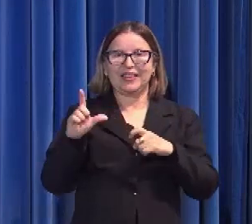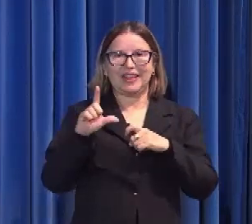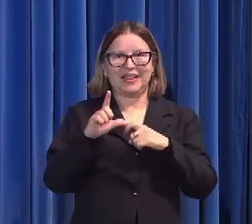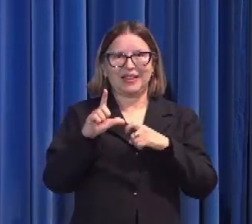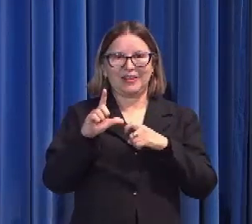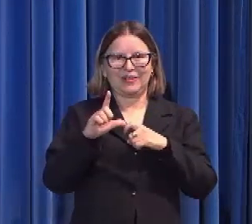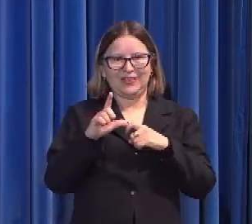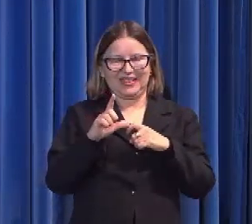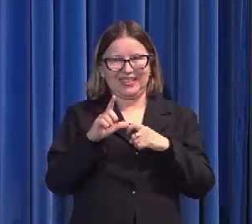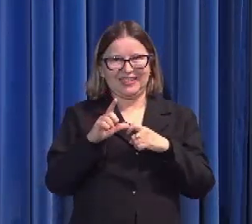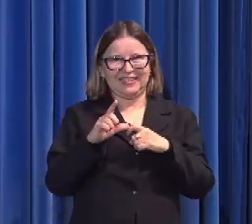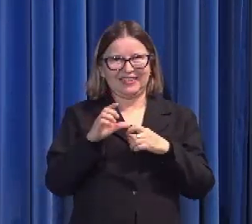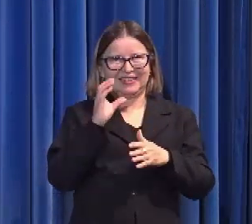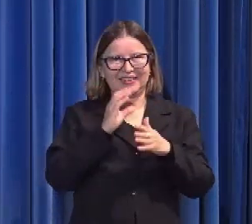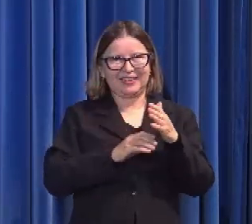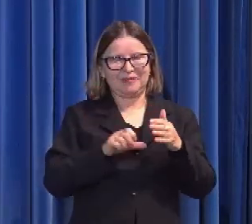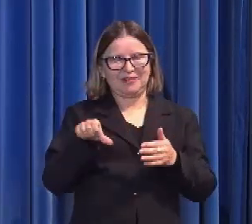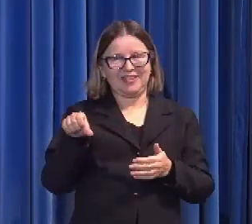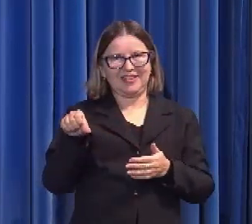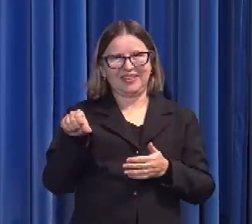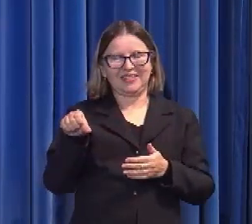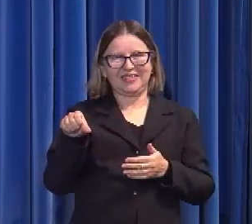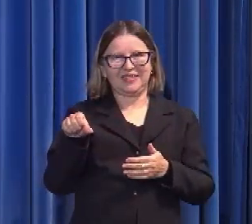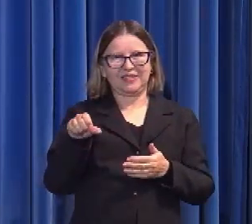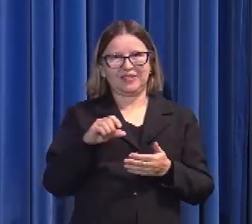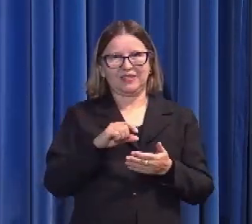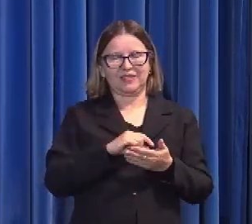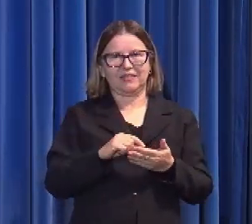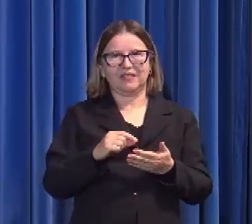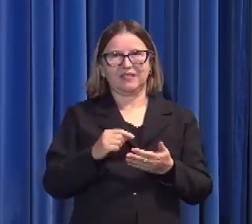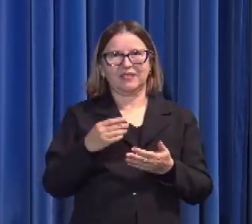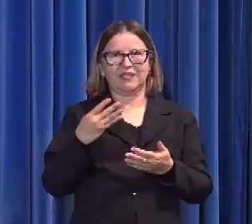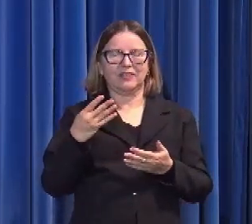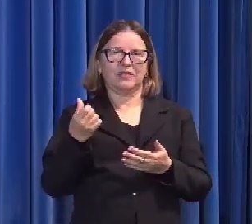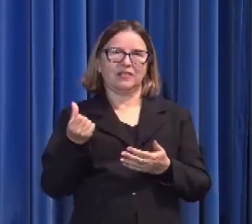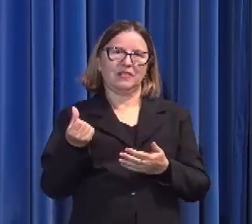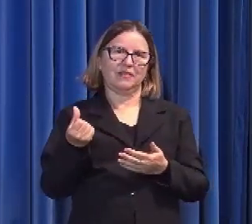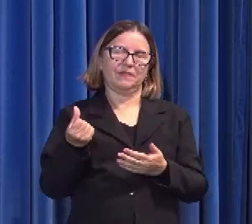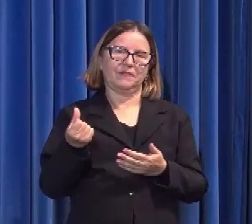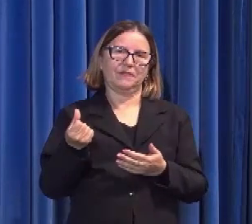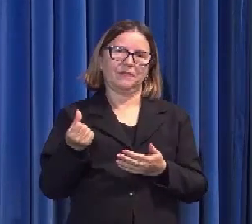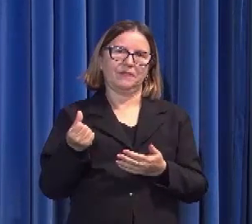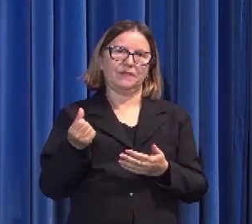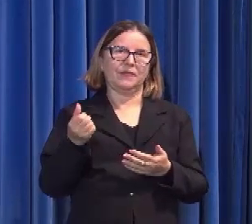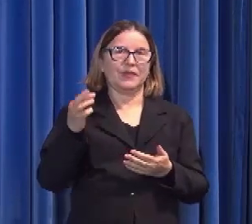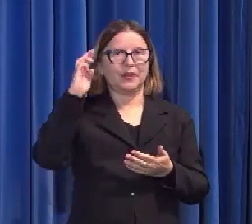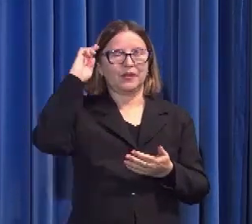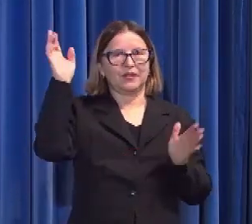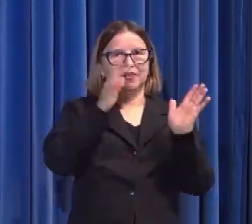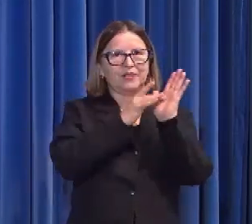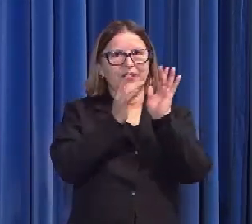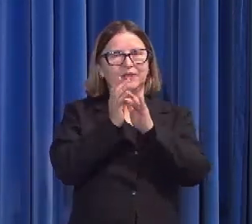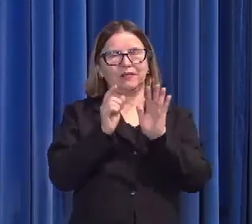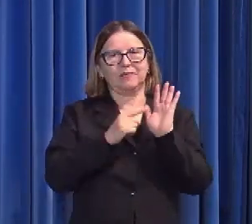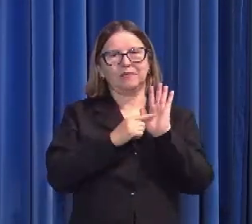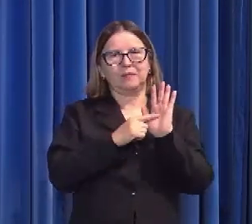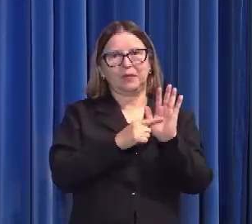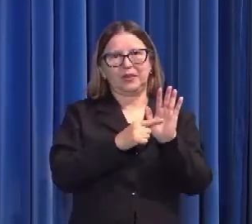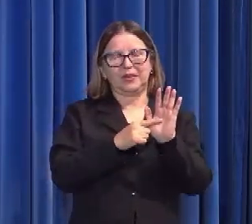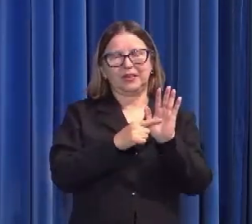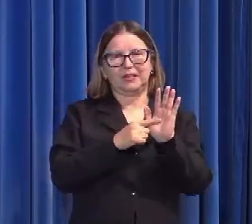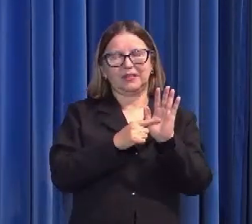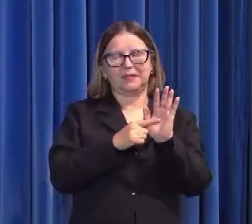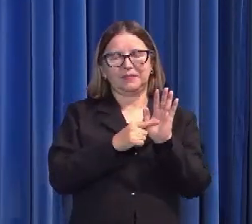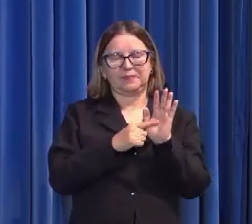Versículos Lucas 9 46 Quando o senhor Jesus mostra que